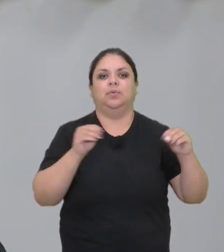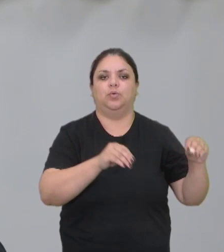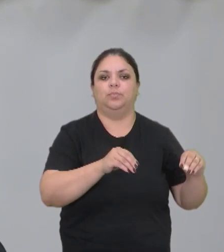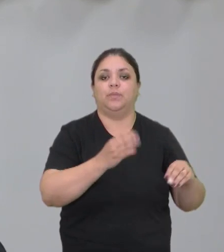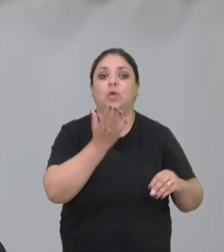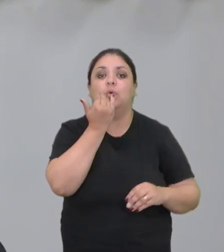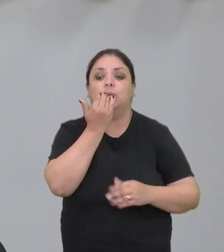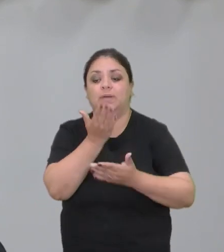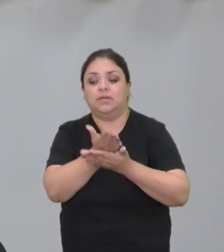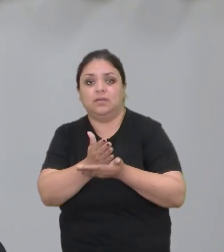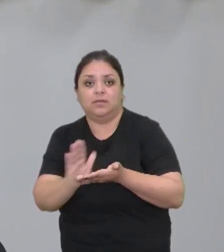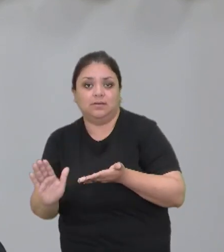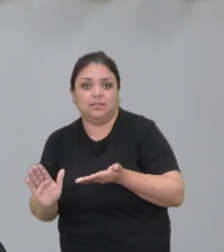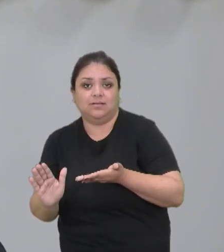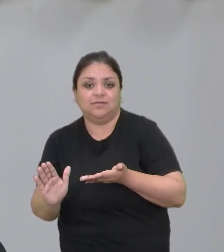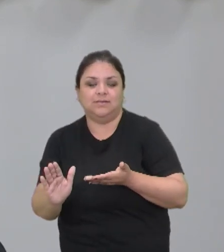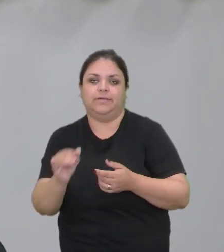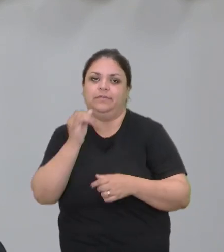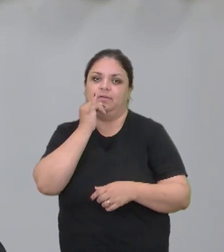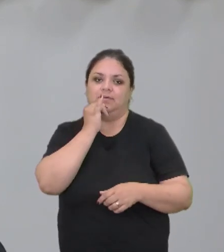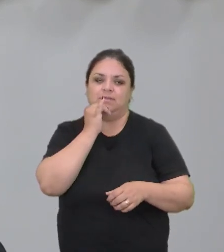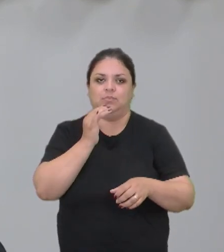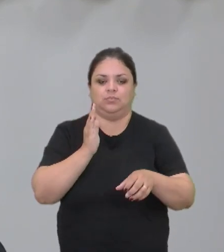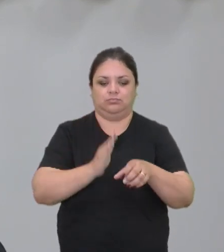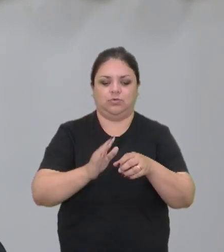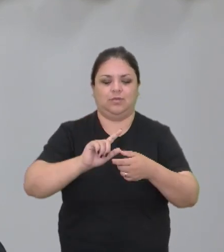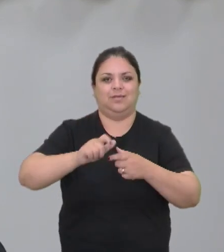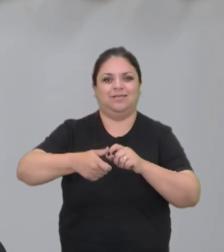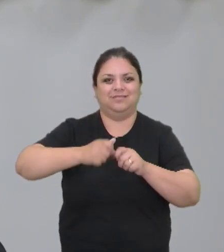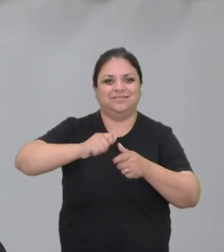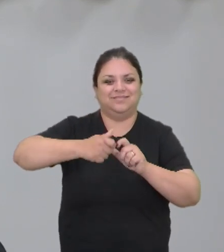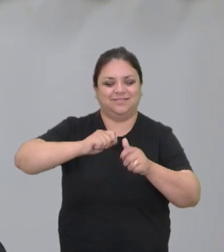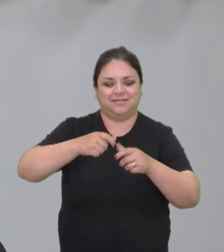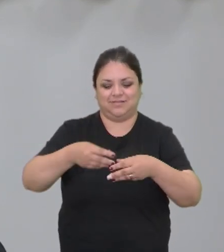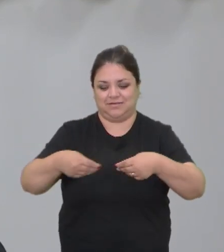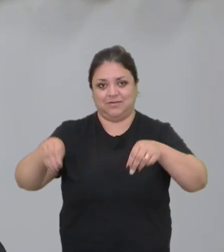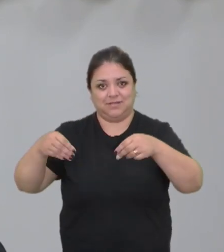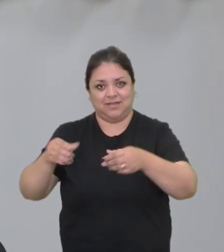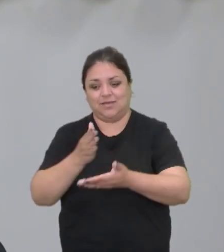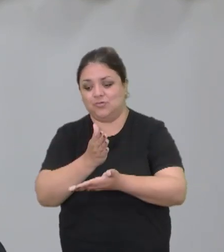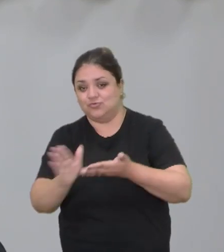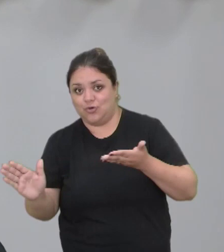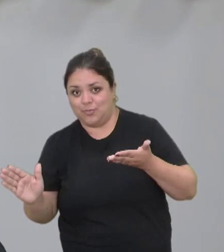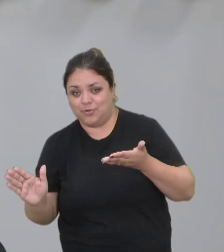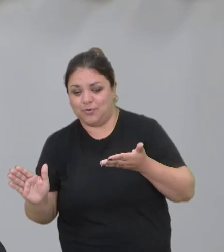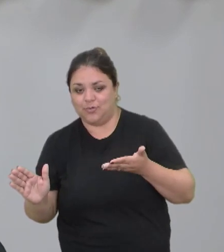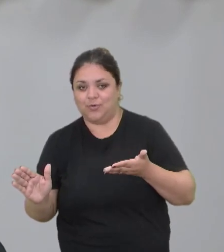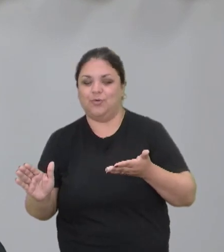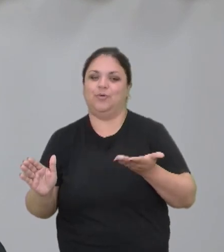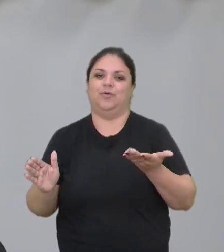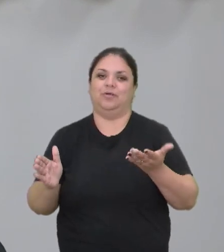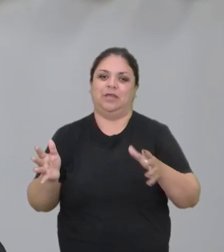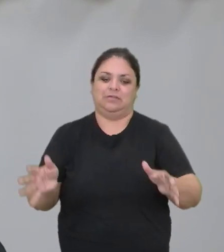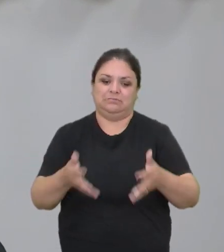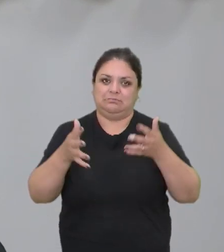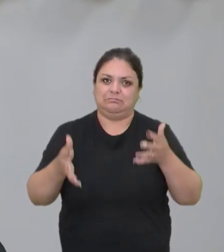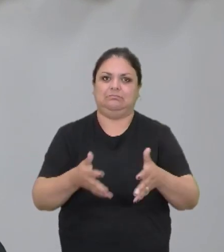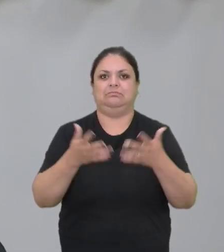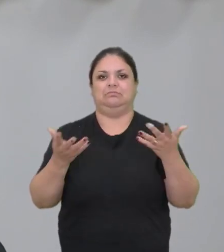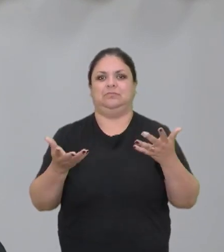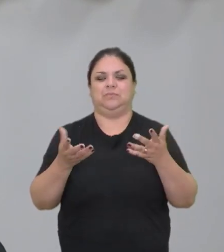Restos de alimentos, então cascas, por exemplo, de verdura, cascas de frutas, né? A gente pode colocar também